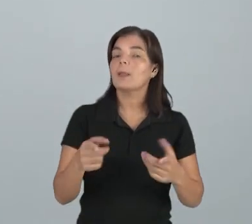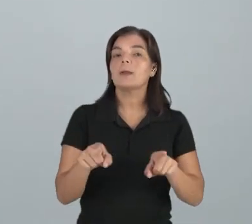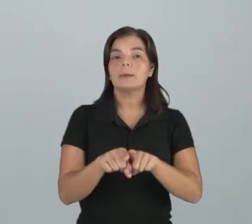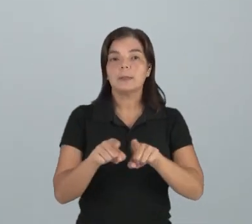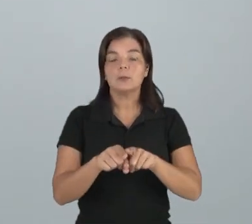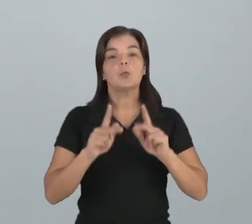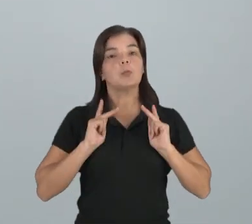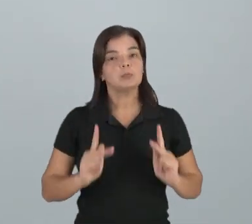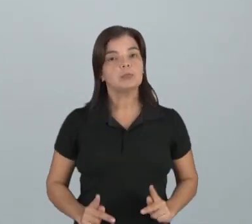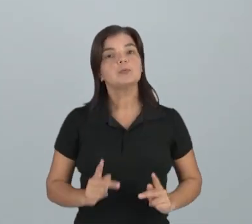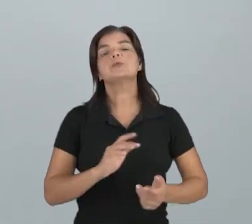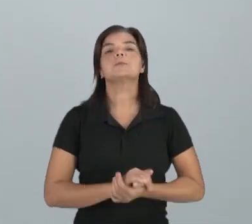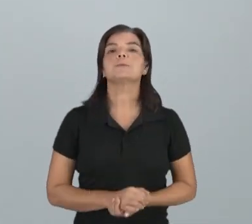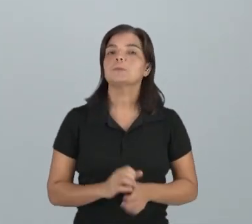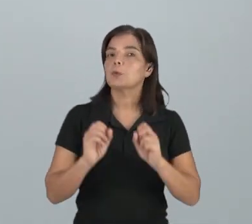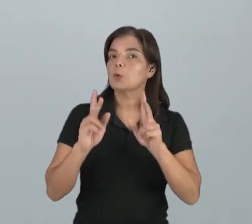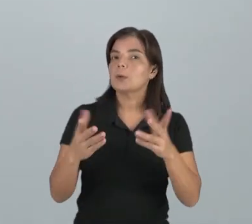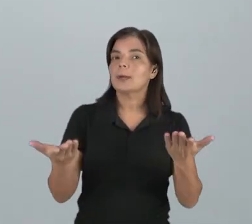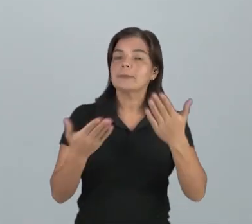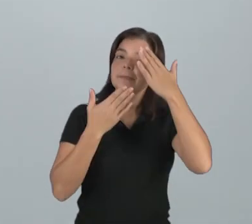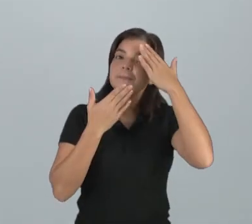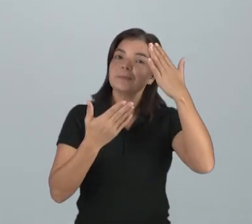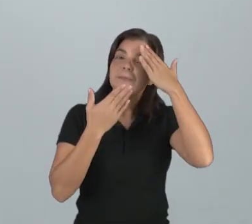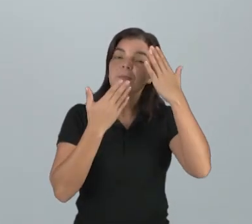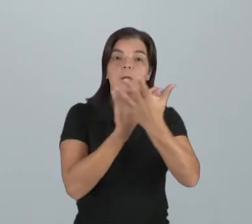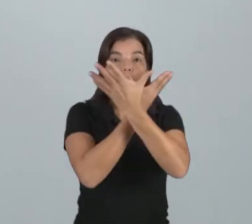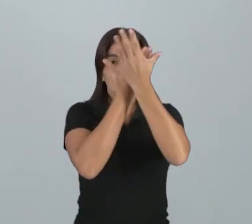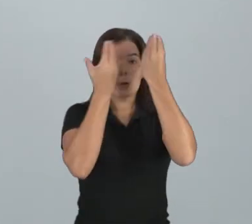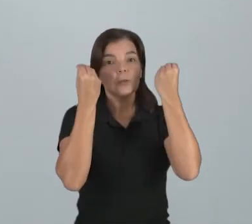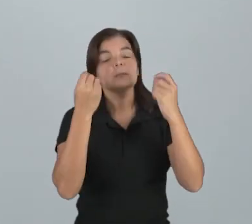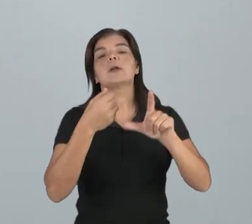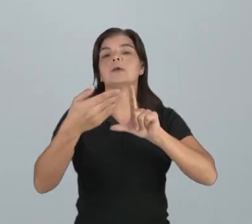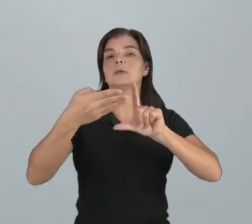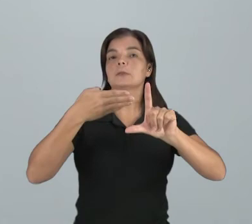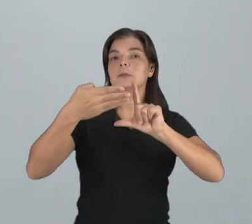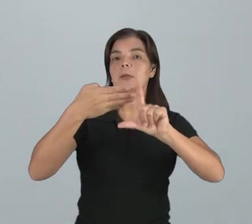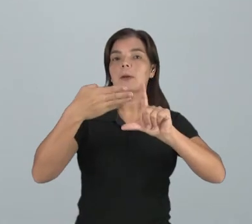tua conduta. Ok? Muito obrigado. Não esqueça